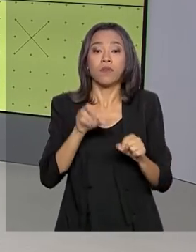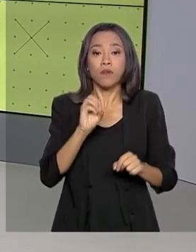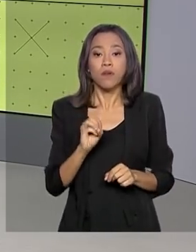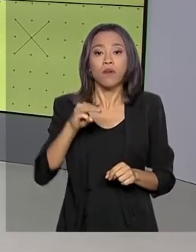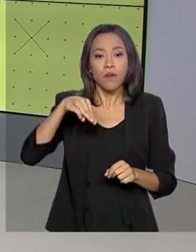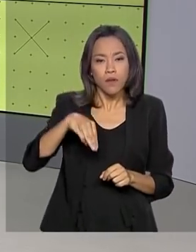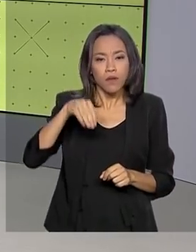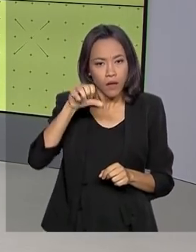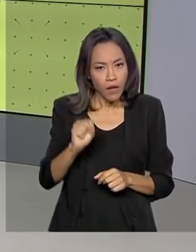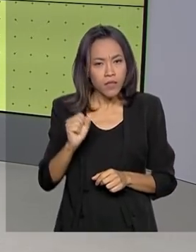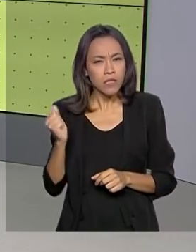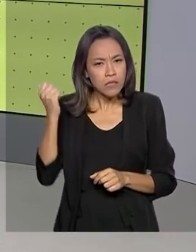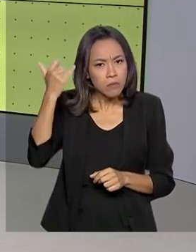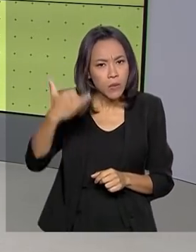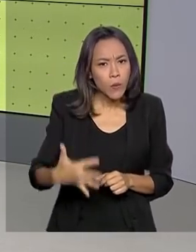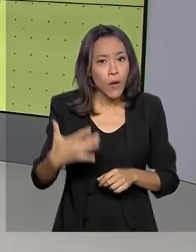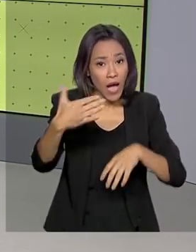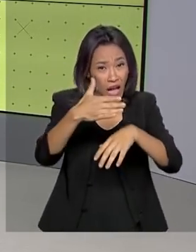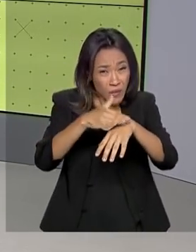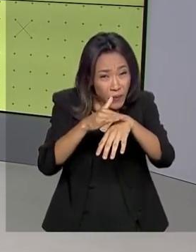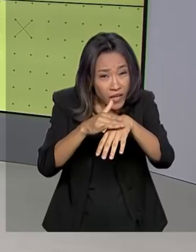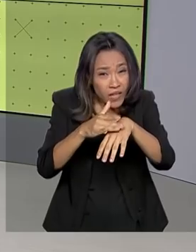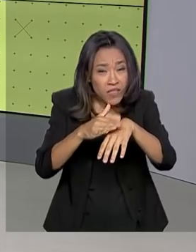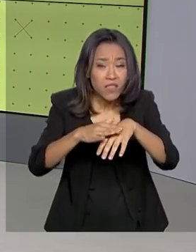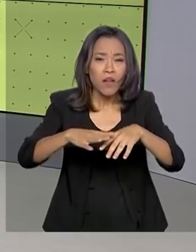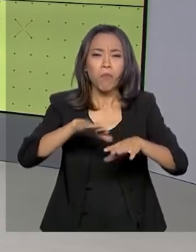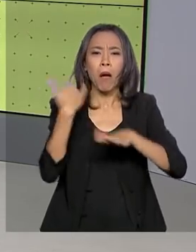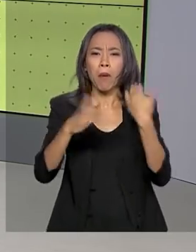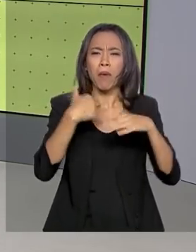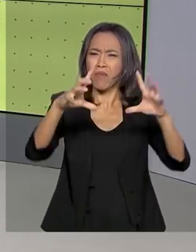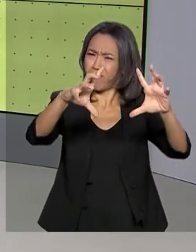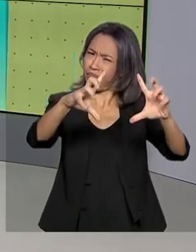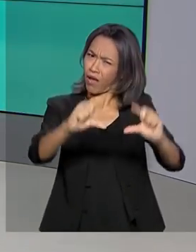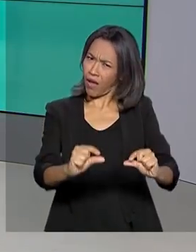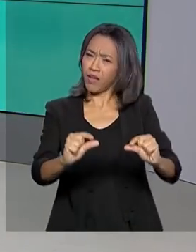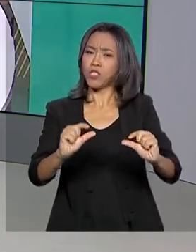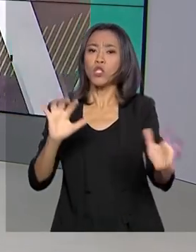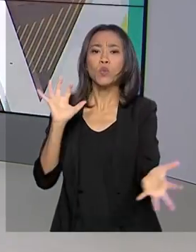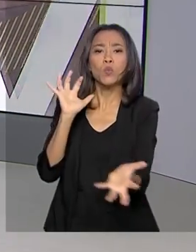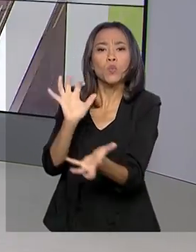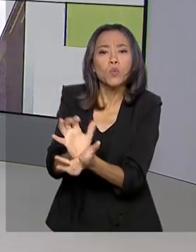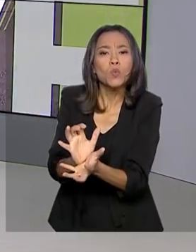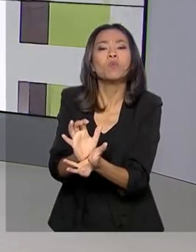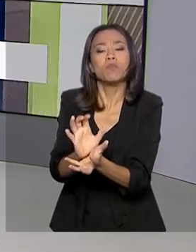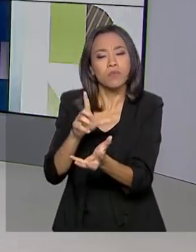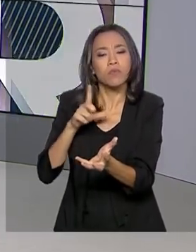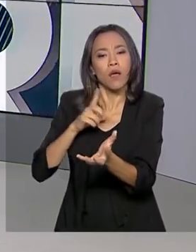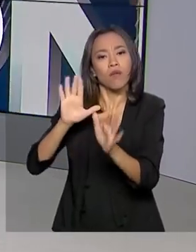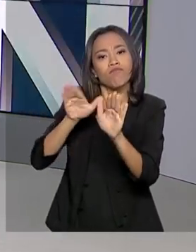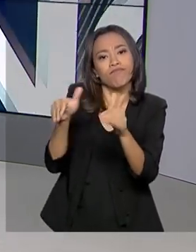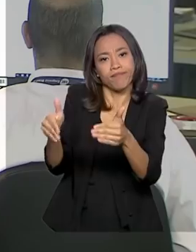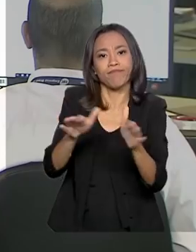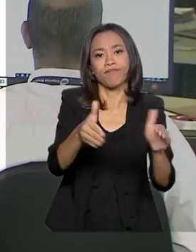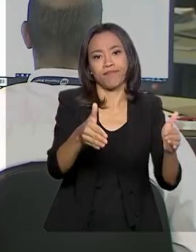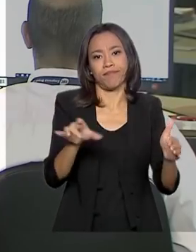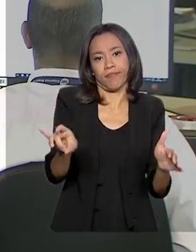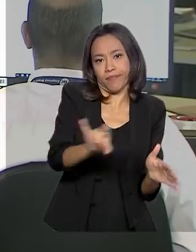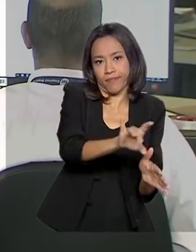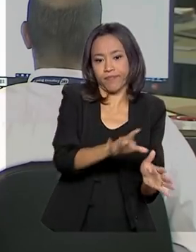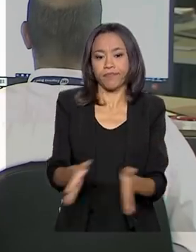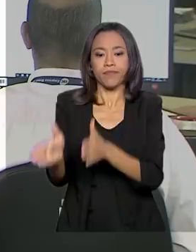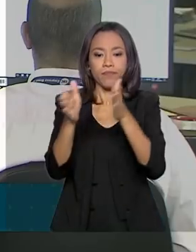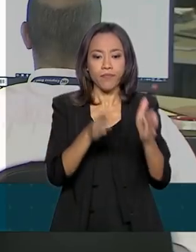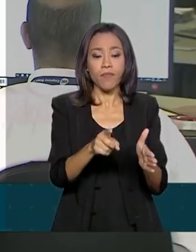informa que a doença tem uma taxa de mortalidade baixa e grupos de risco específicos. A taxa de